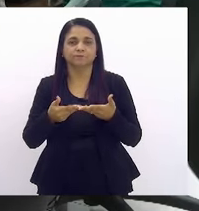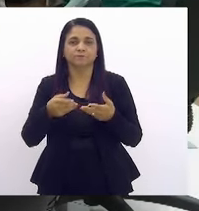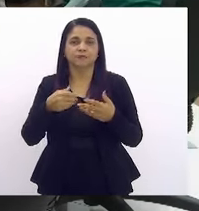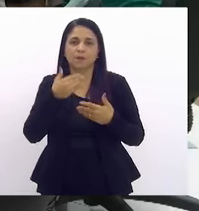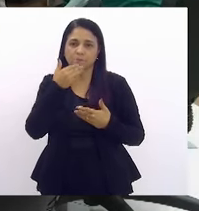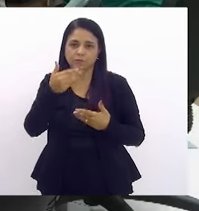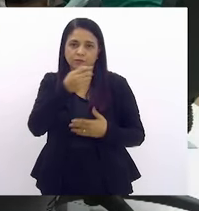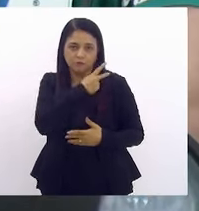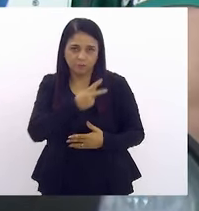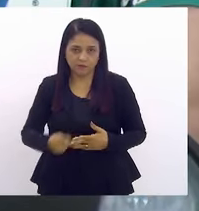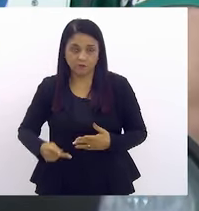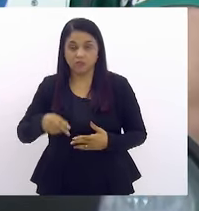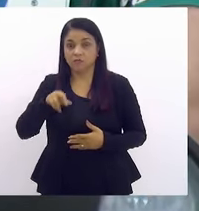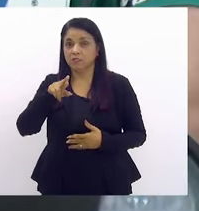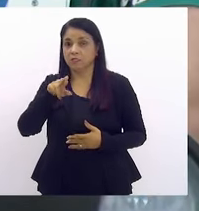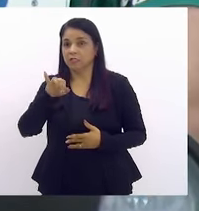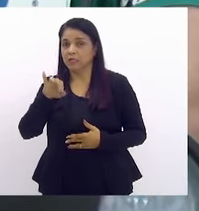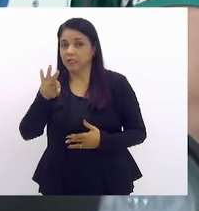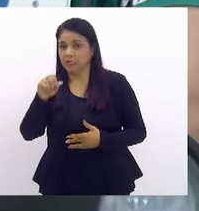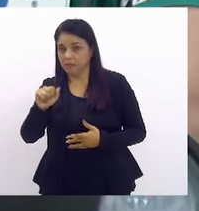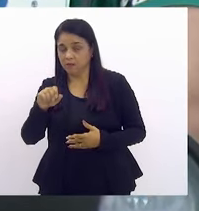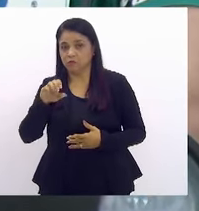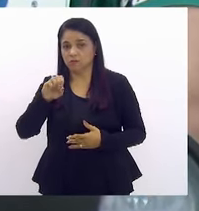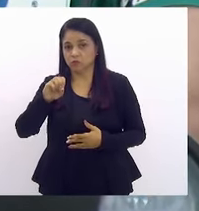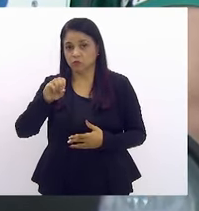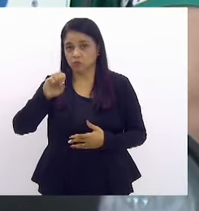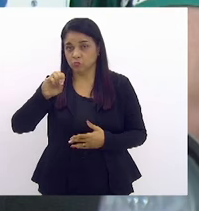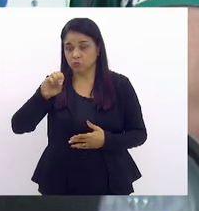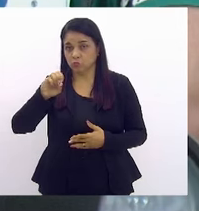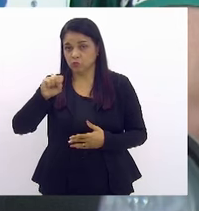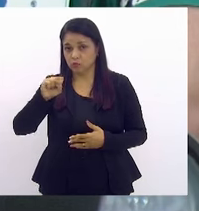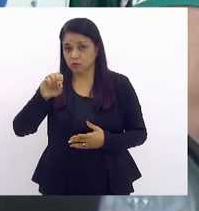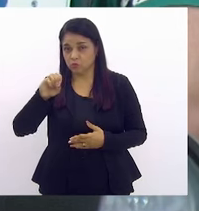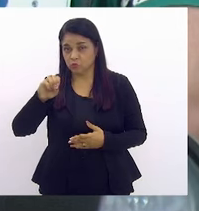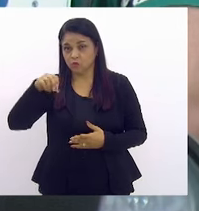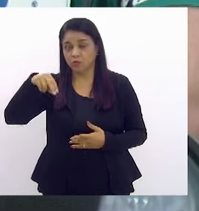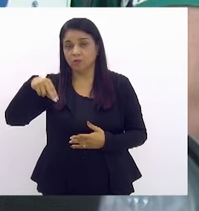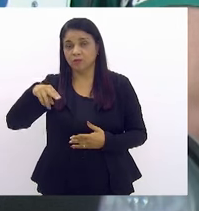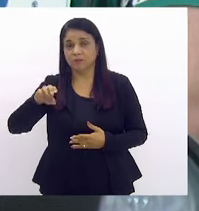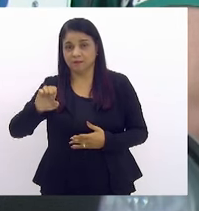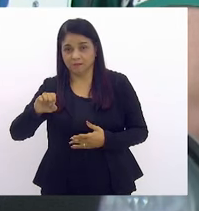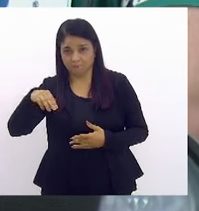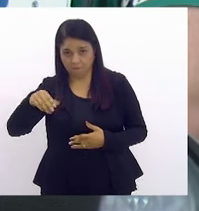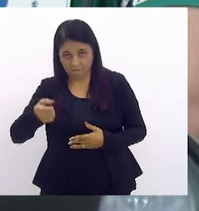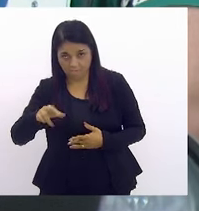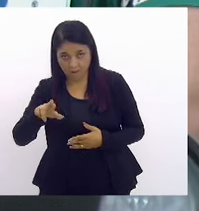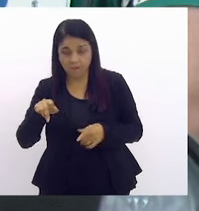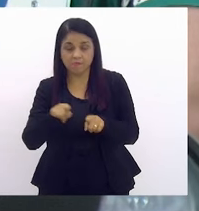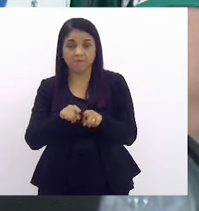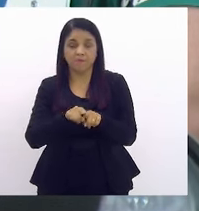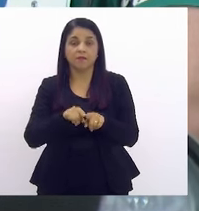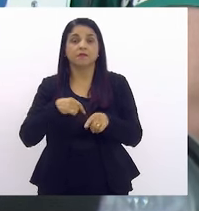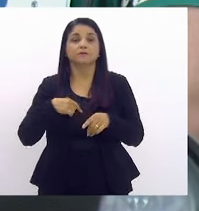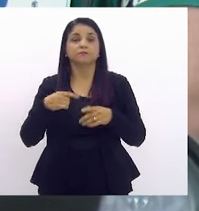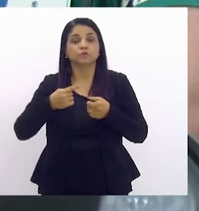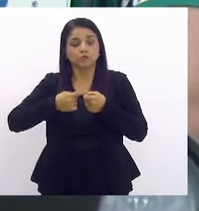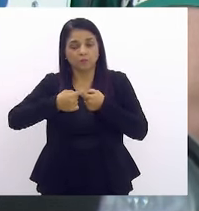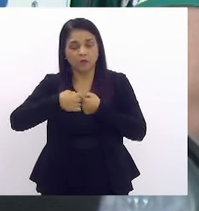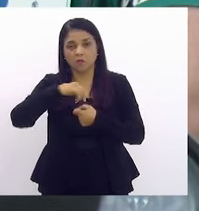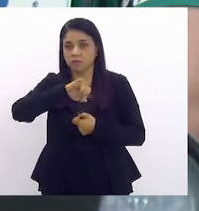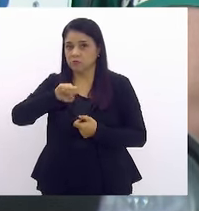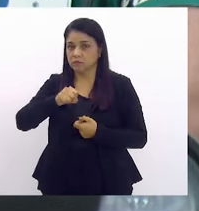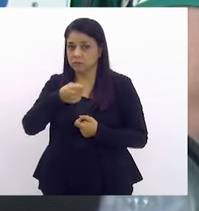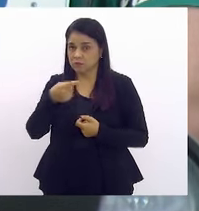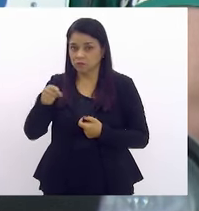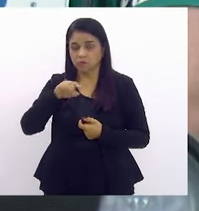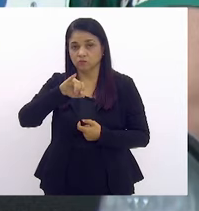Rita Rocha da Sanemar, que amanhã a gente tem o lançamento do início das obras de esgotamento sanitário no bairro de São José, às 10 horas